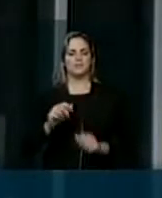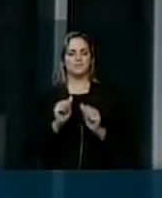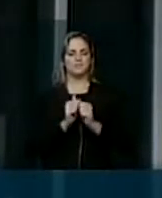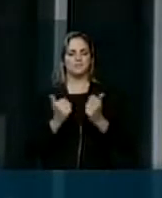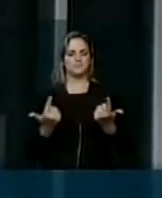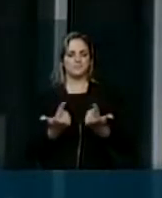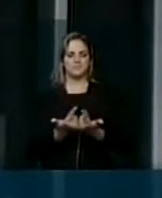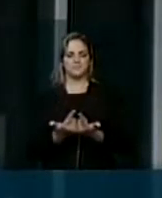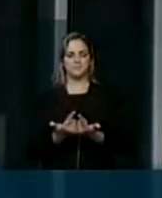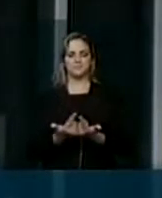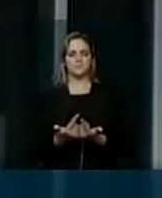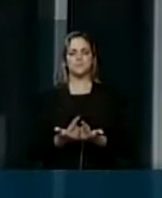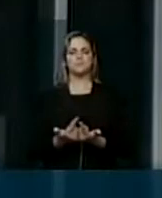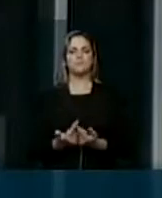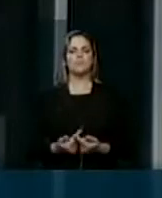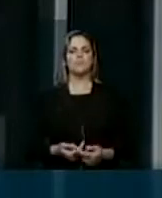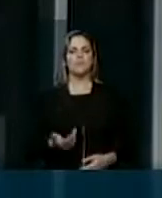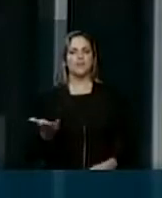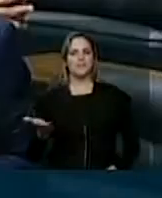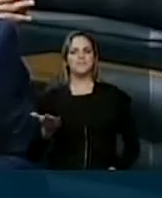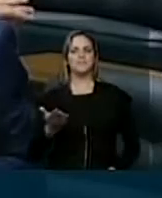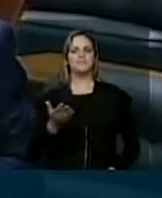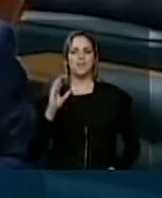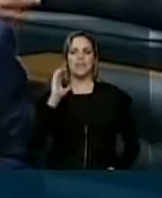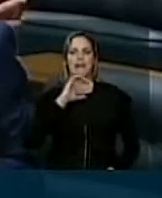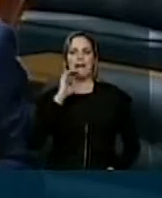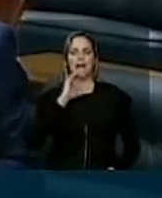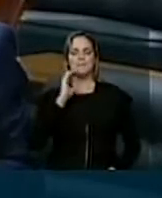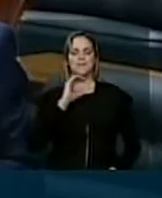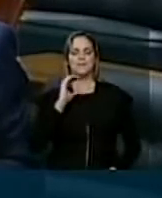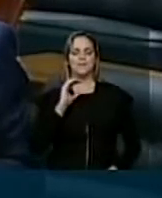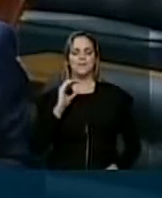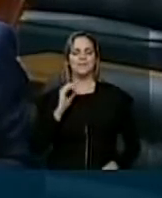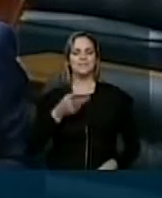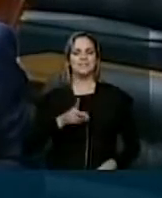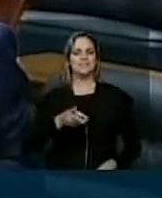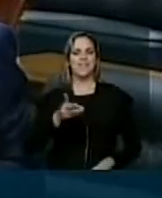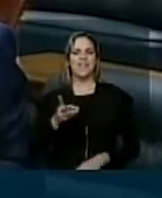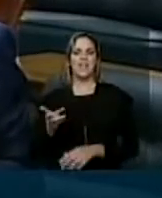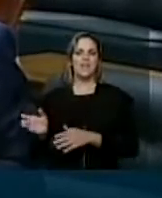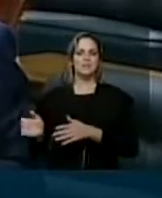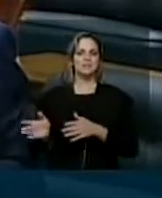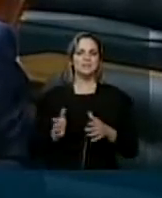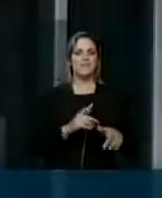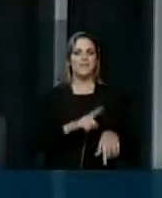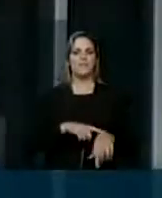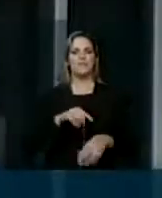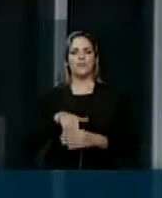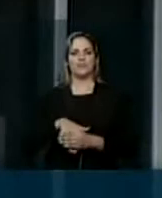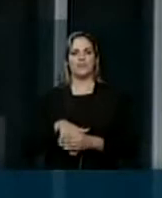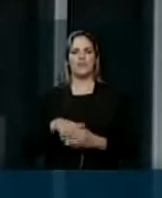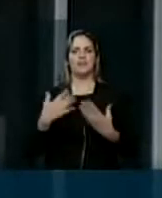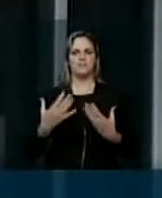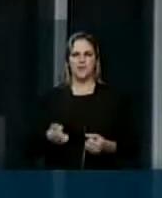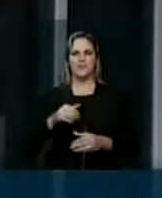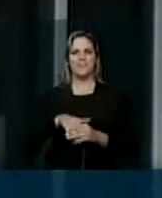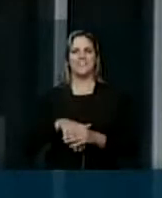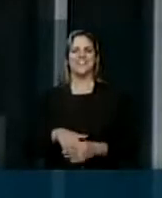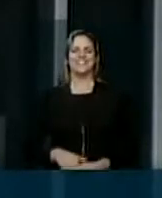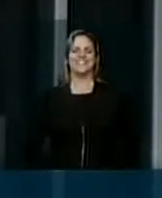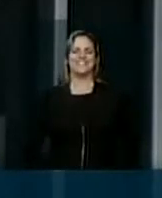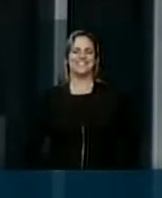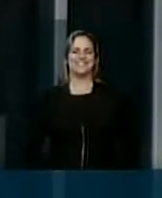que o povo não aguenta mais. No dia 24 ou 25 vamos votar sim. Vamos votar conforme vir o projeto do